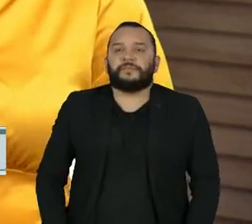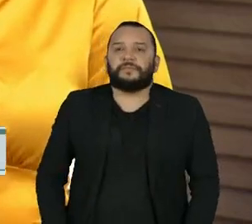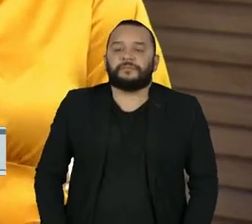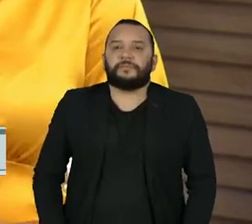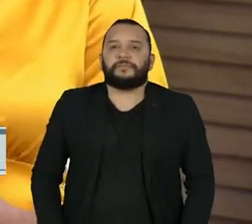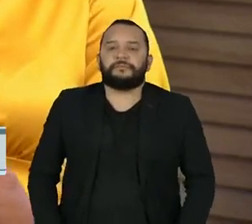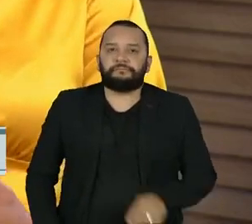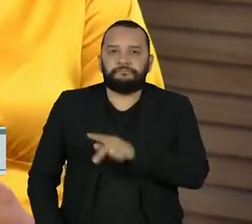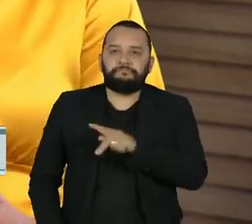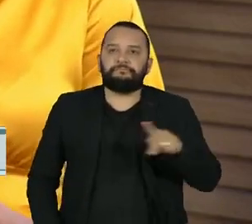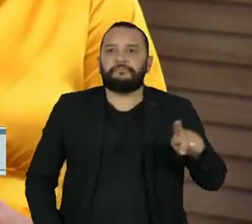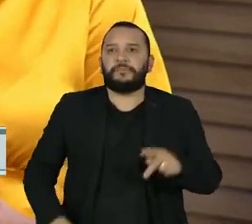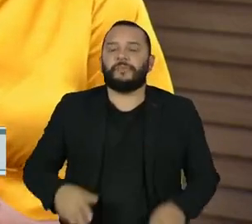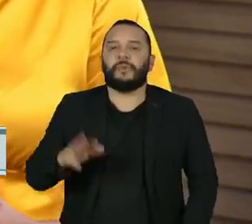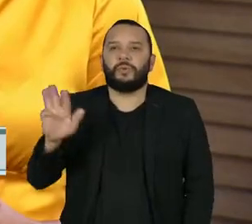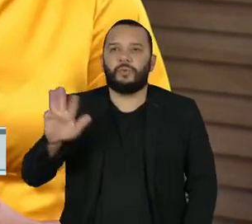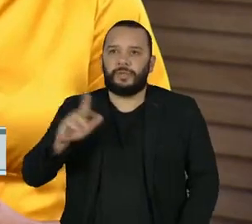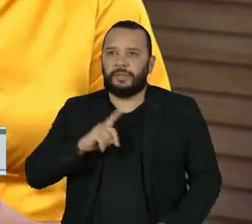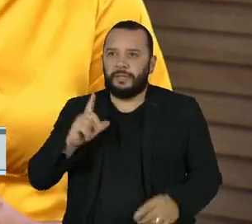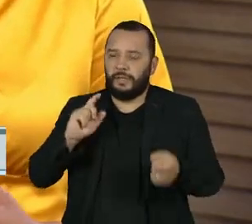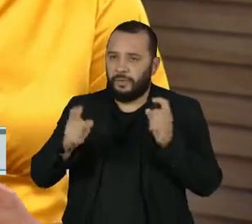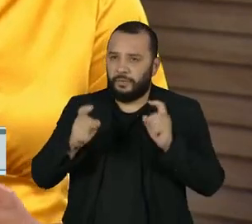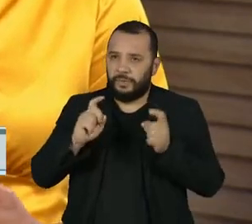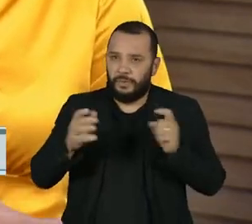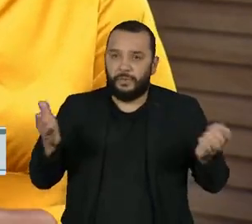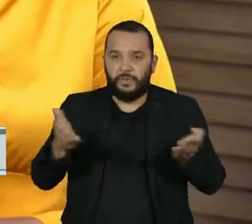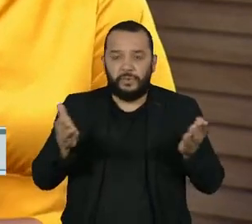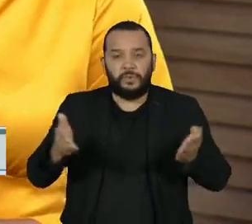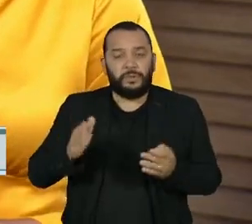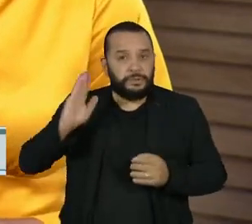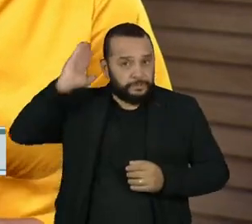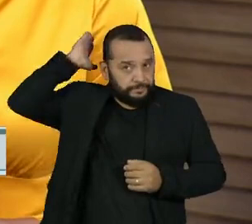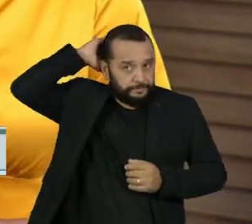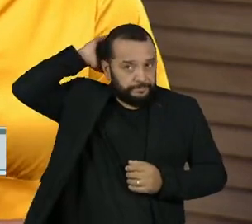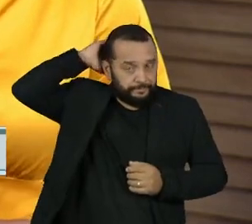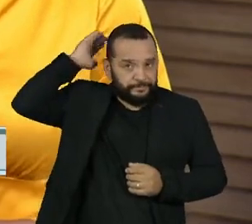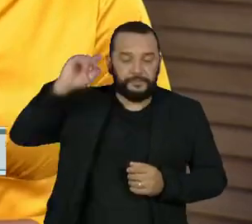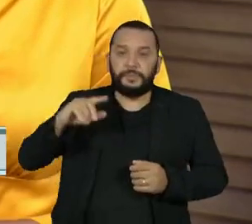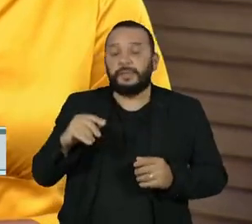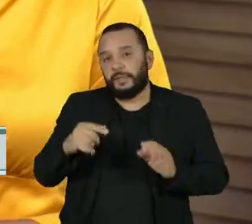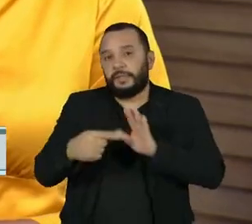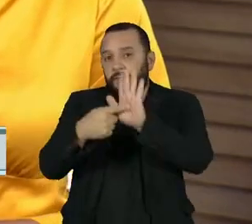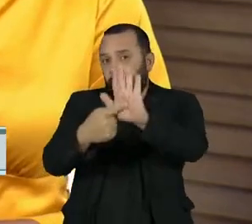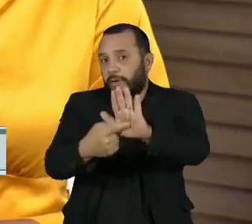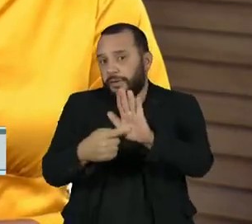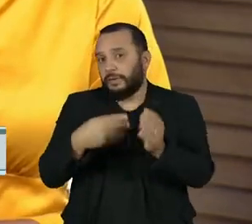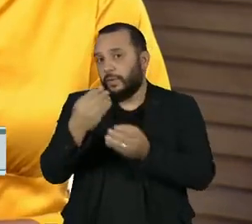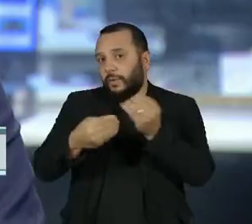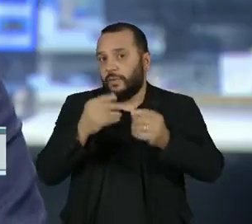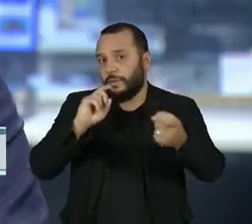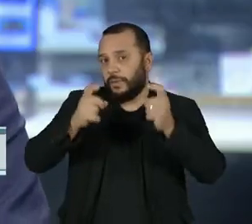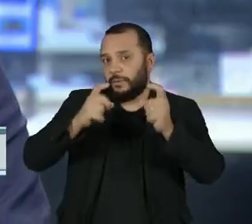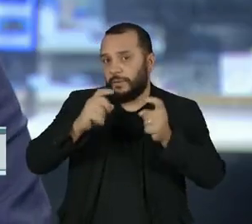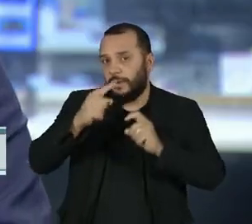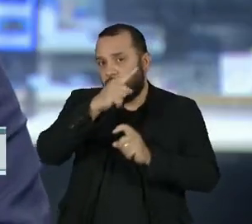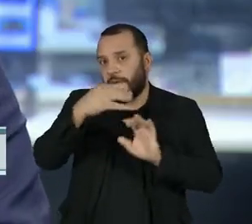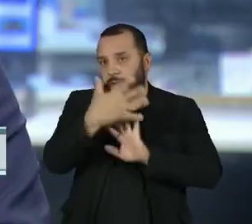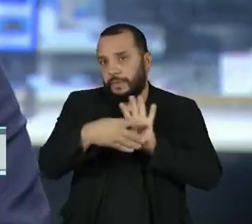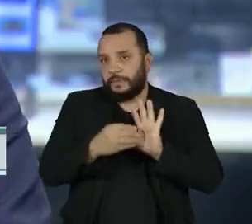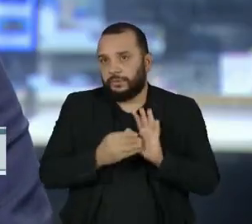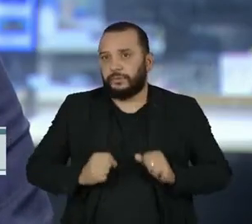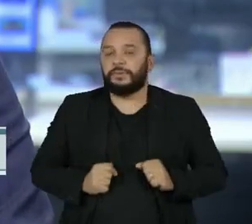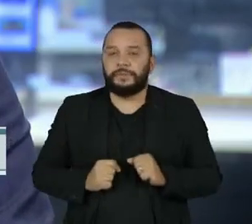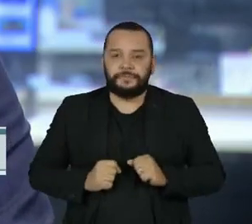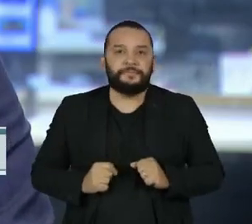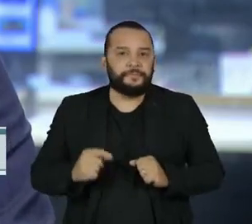o presidente Lula tem hoje reuniões bilaterais em Belém e faz agora um balanço da Cúpula da Amazônia o clima